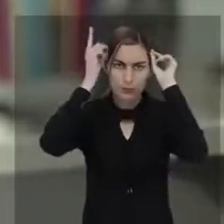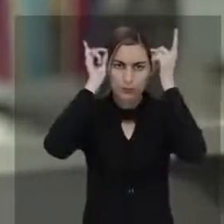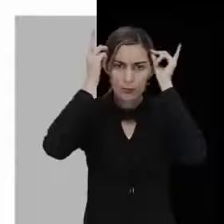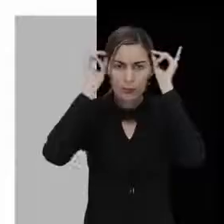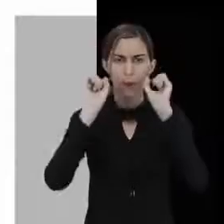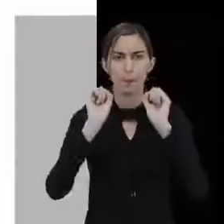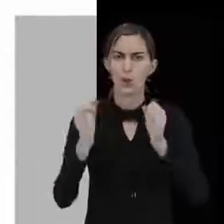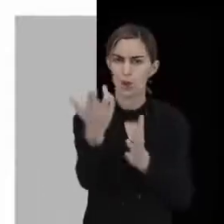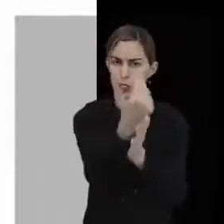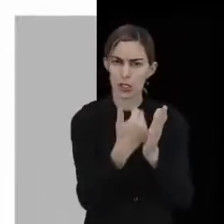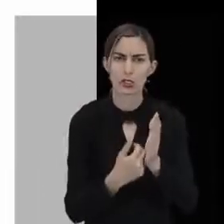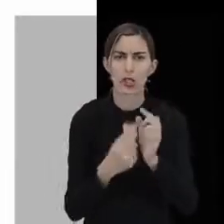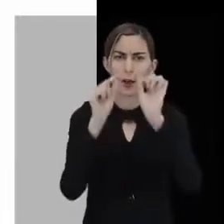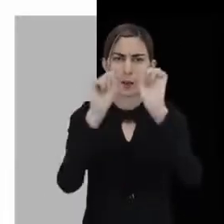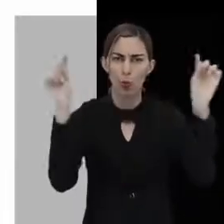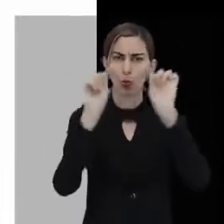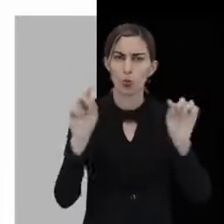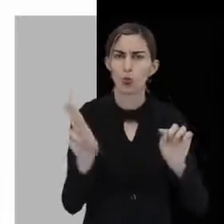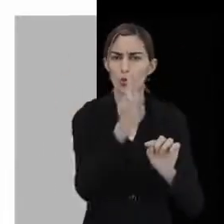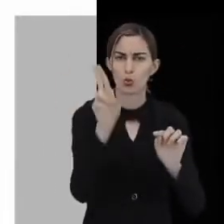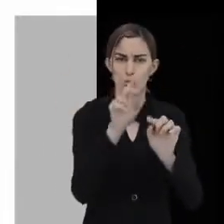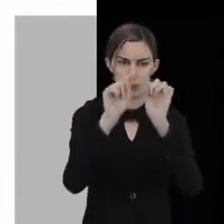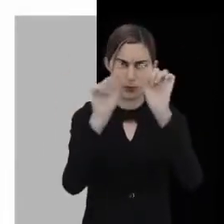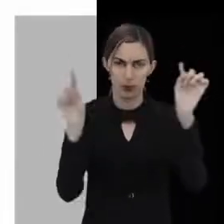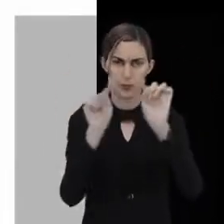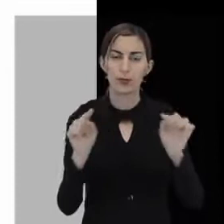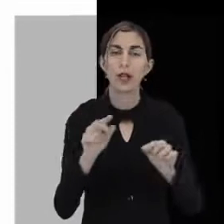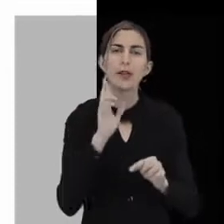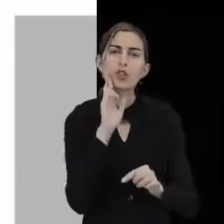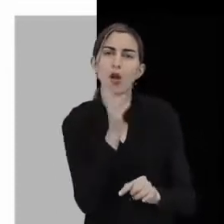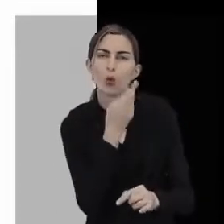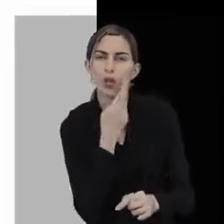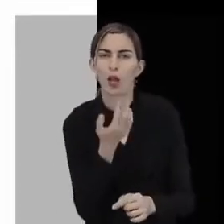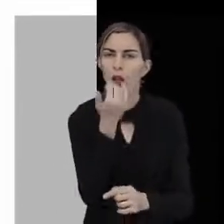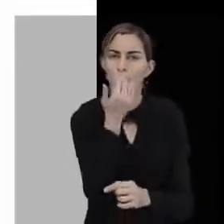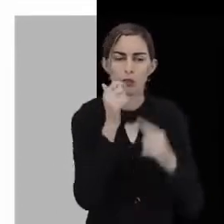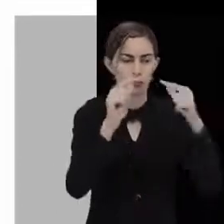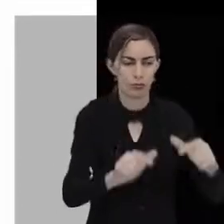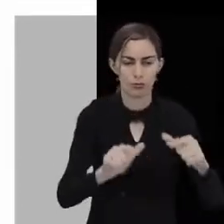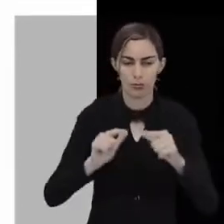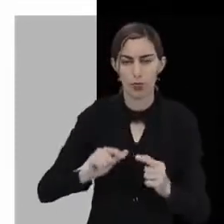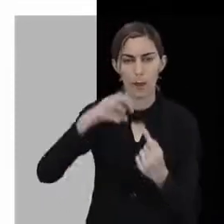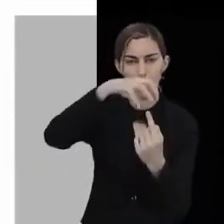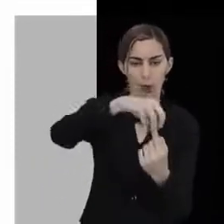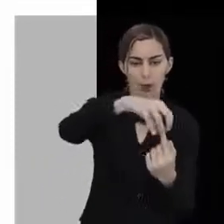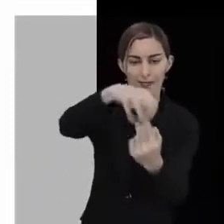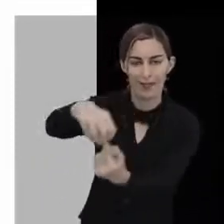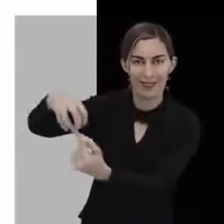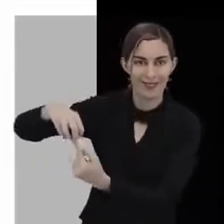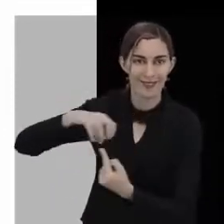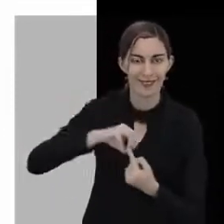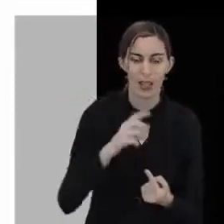pode desenhar marcadores, por exemplo, você pode desenhar o usuário e desenhar restaurantes, marcadores, que são uns pinozinhos dizendo onde